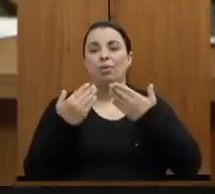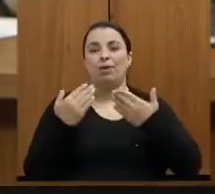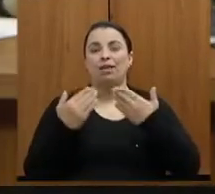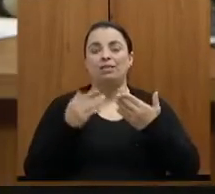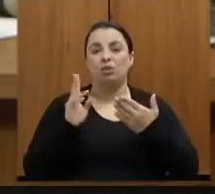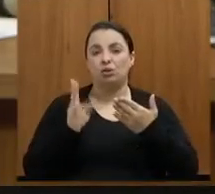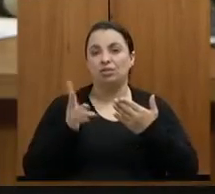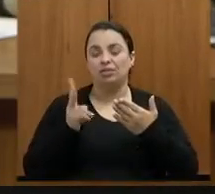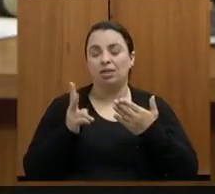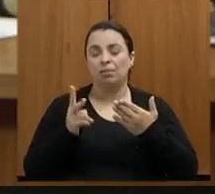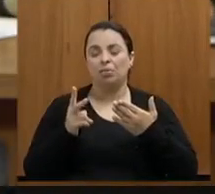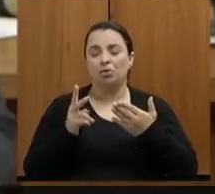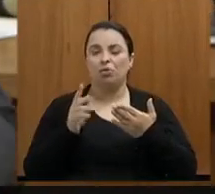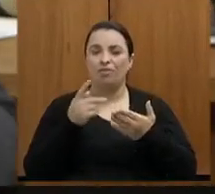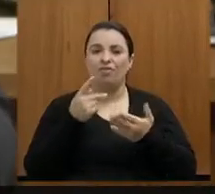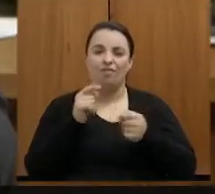fazer.